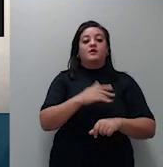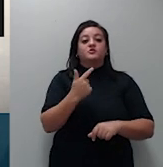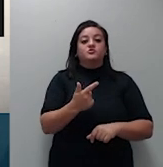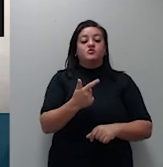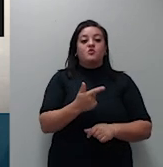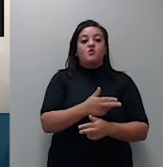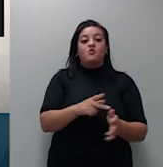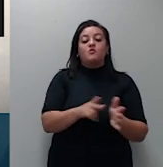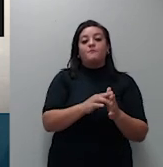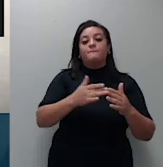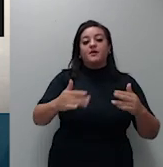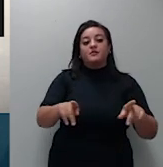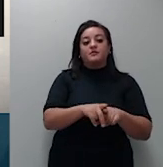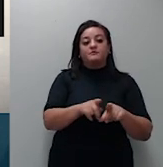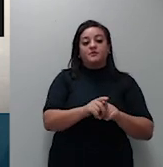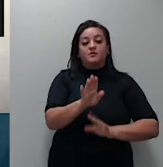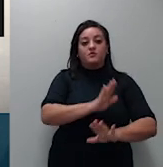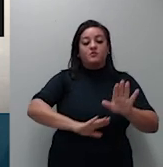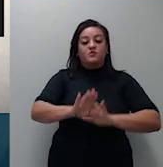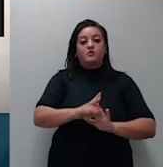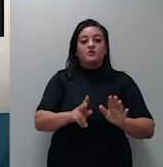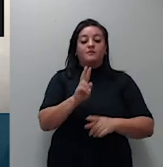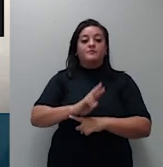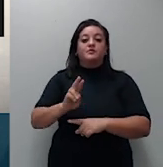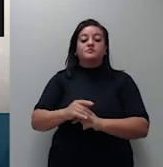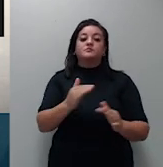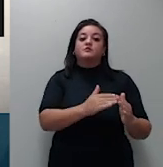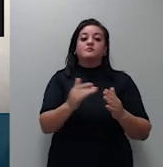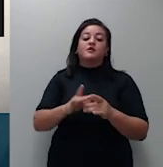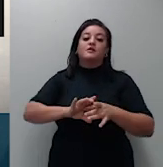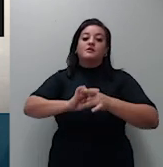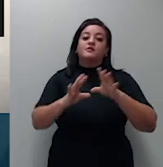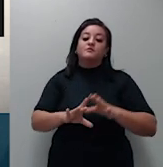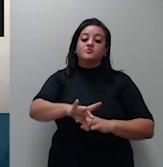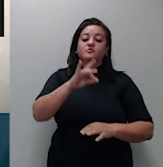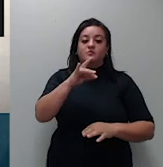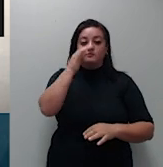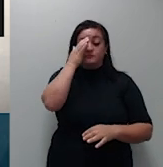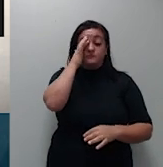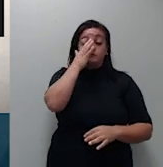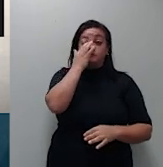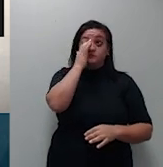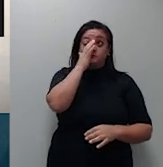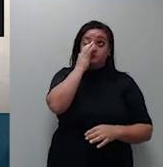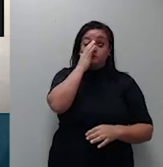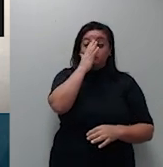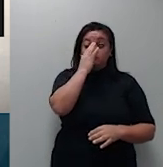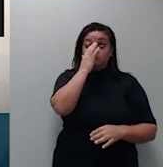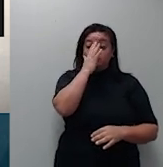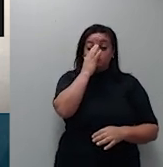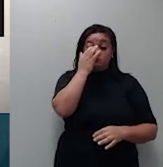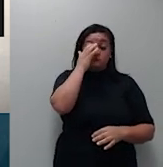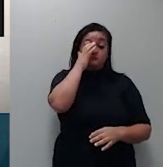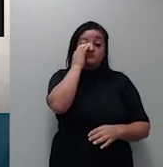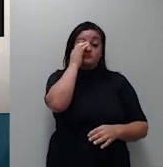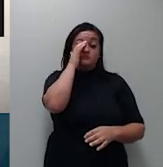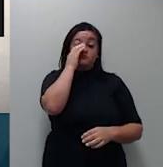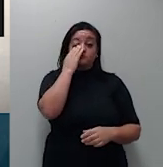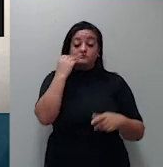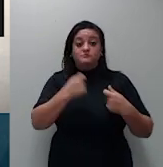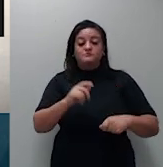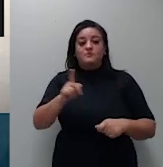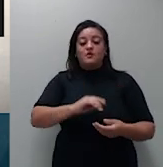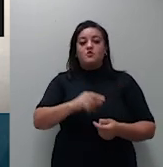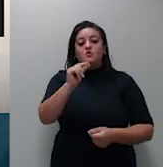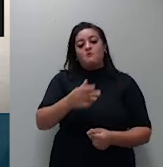guardamos assim proteção ao imóvel que foi livremente eleito não necessariamente será o de menor valor